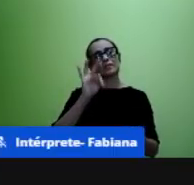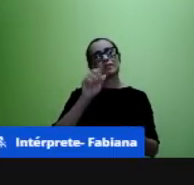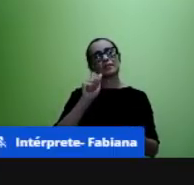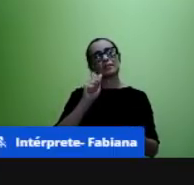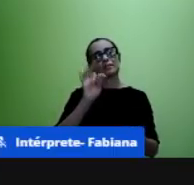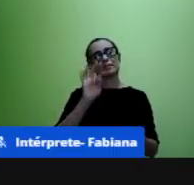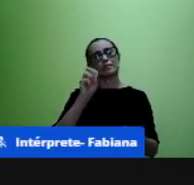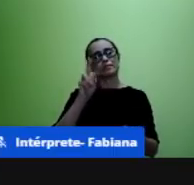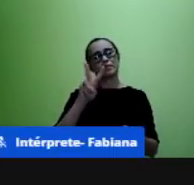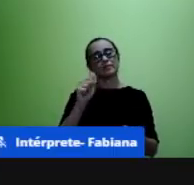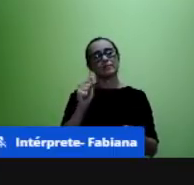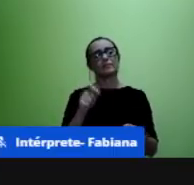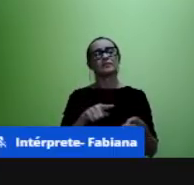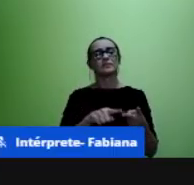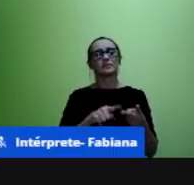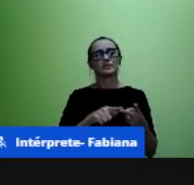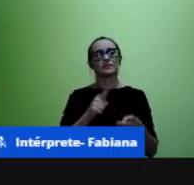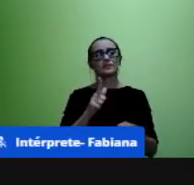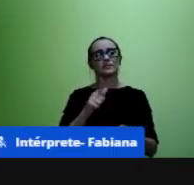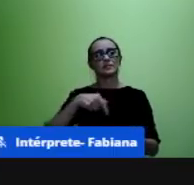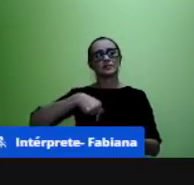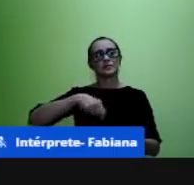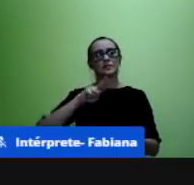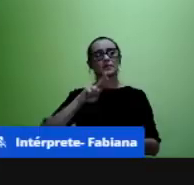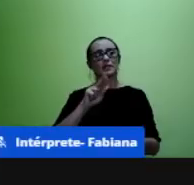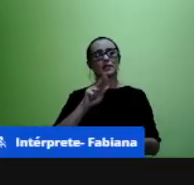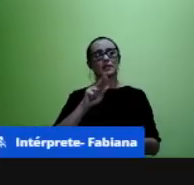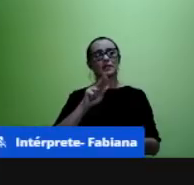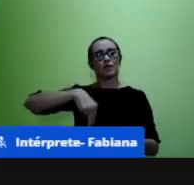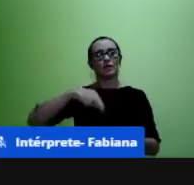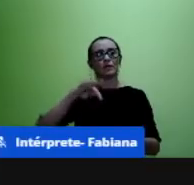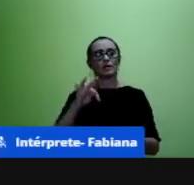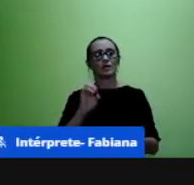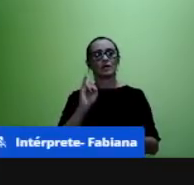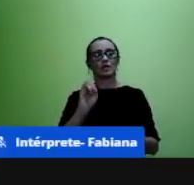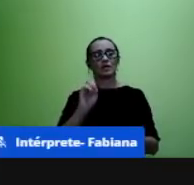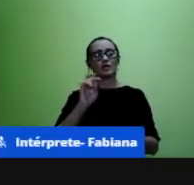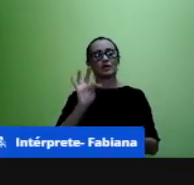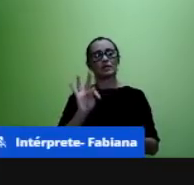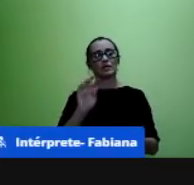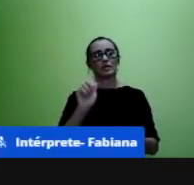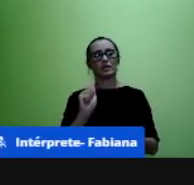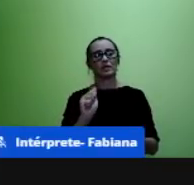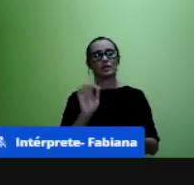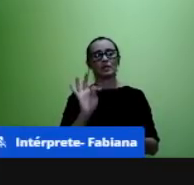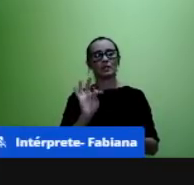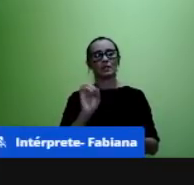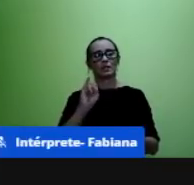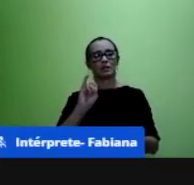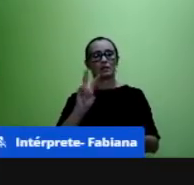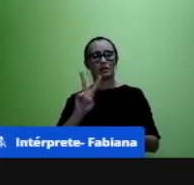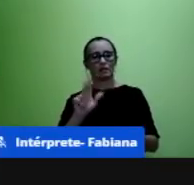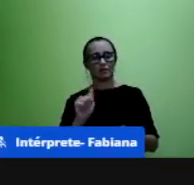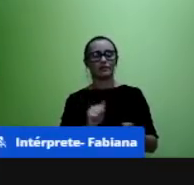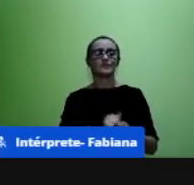avaliação, iniciando com a avaliação diagnóstica. Ou seja, por que a